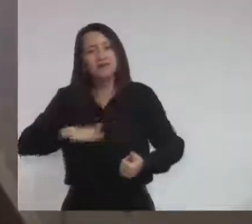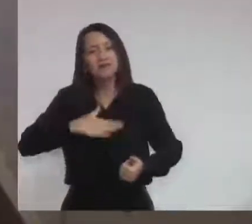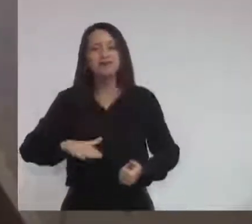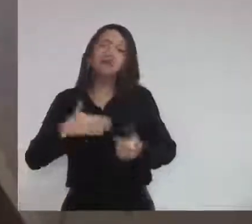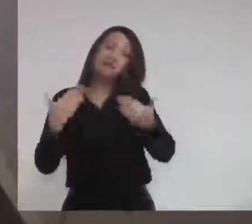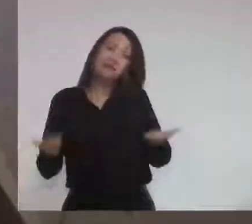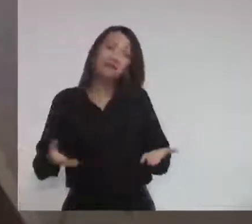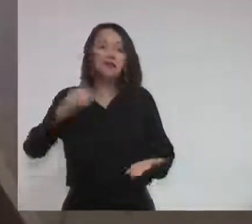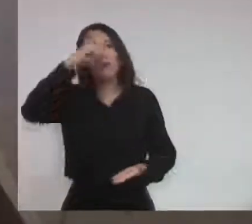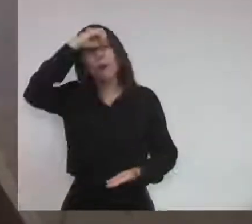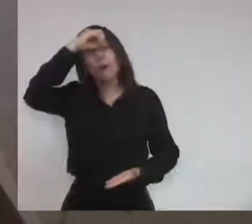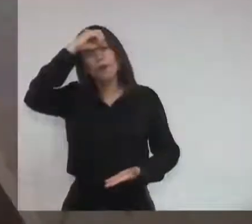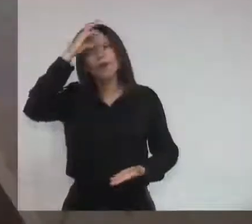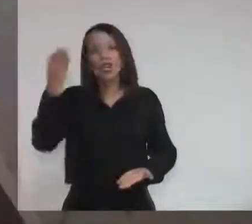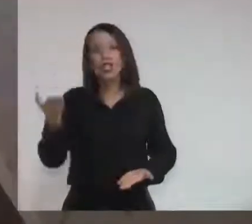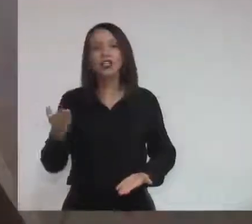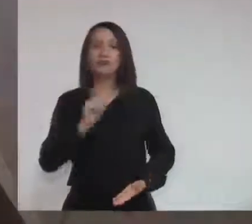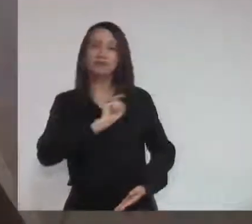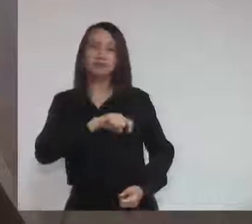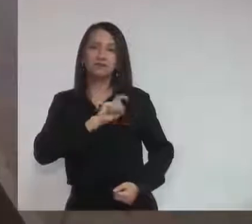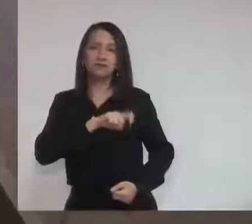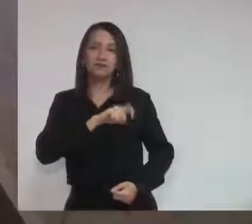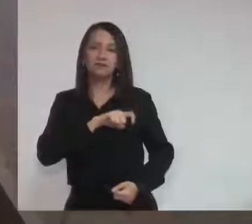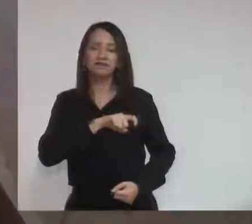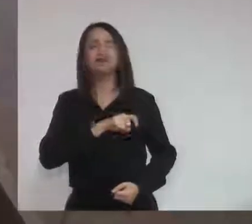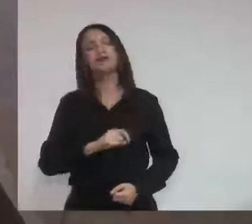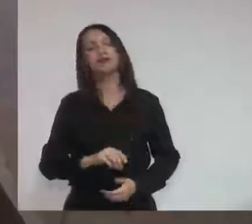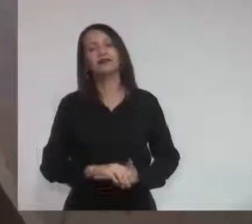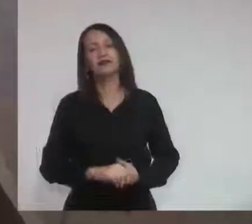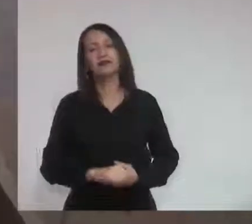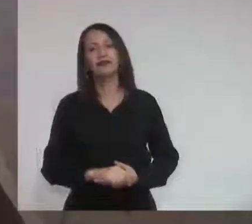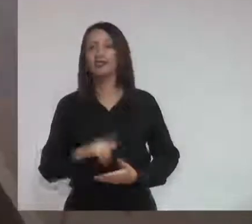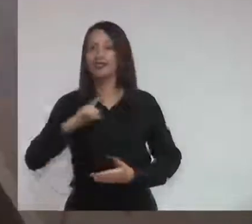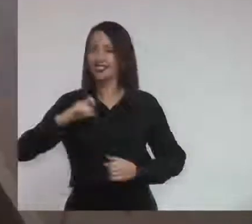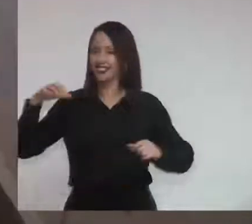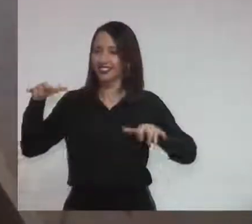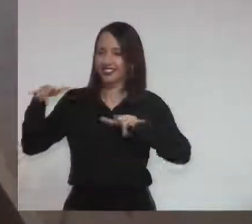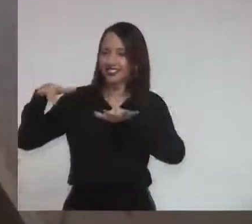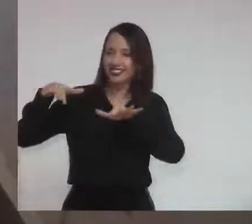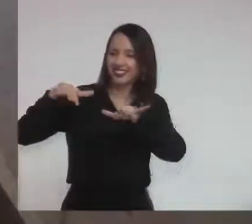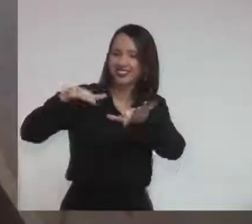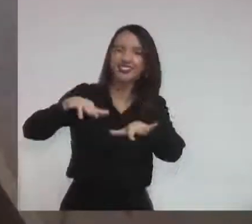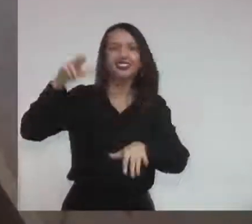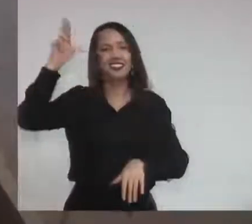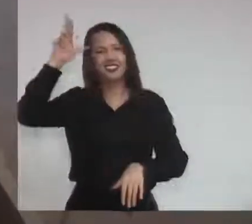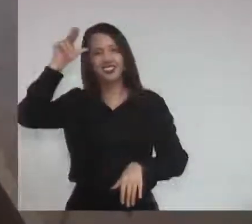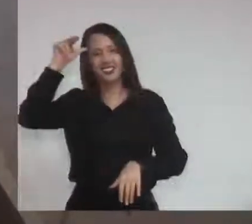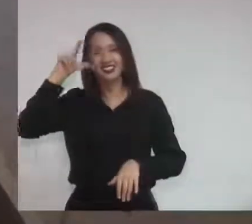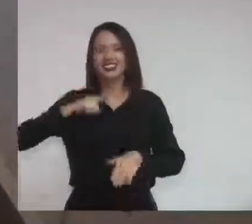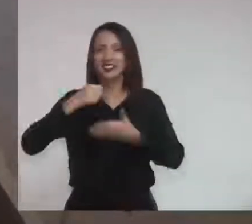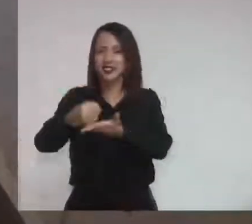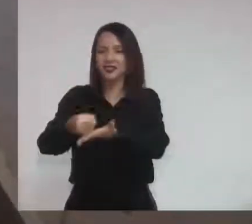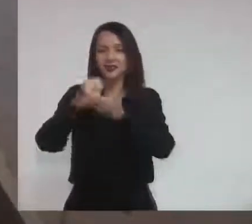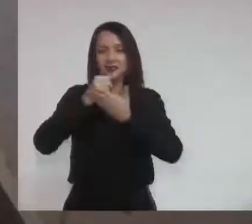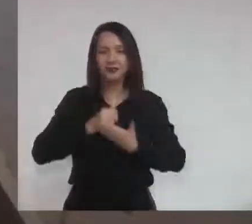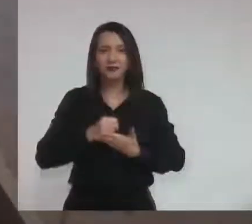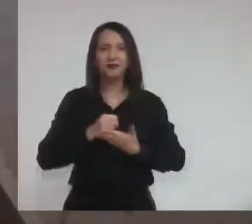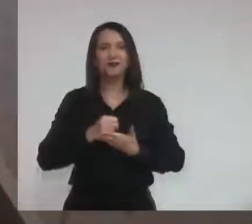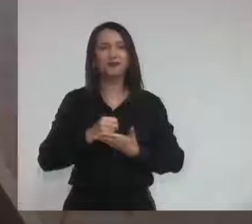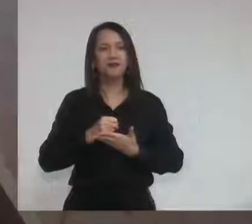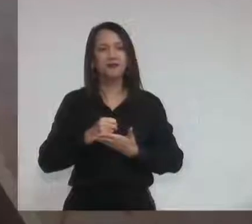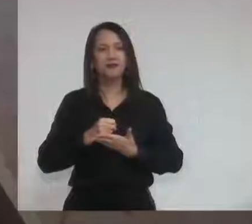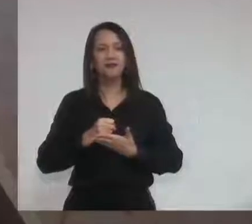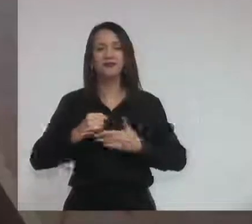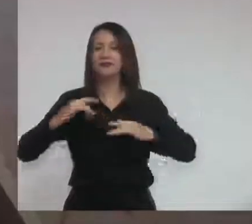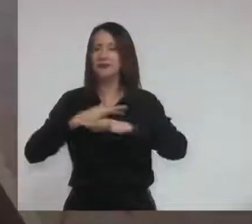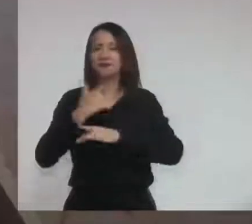misto de ignorância e má fé. Tivemos um belo desfile de muladeiros e cavaleiros, que também teve o apoio do guarda pela cidade, sem